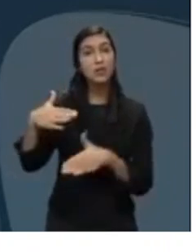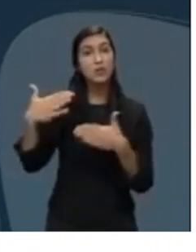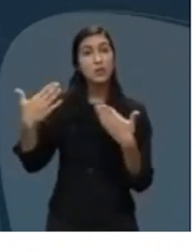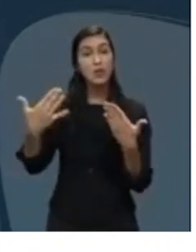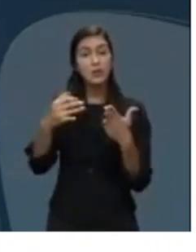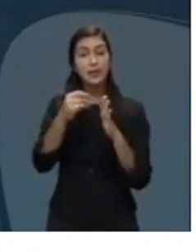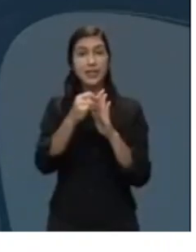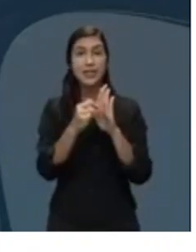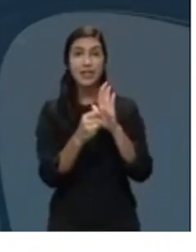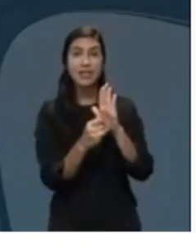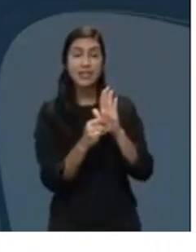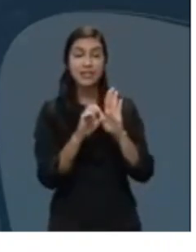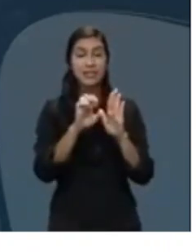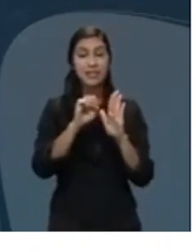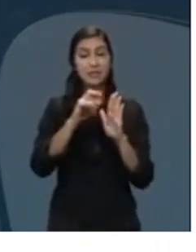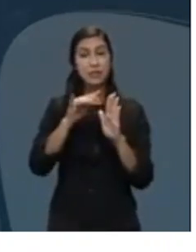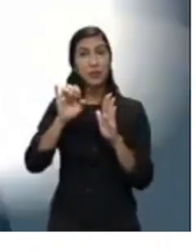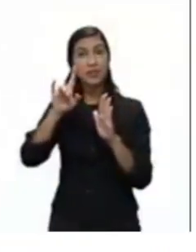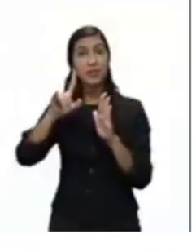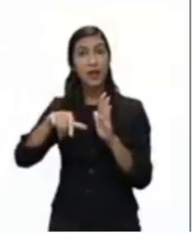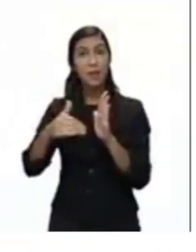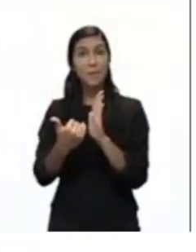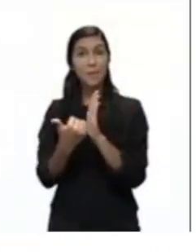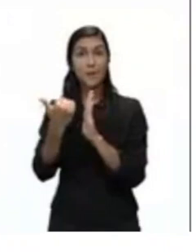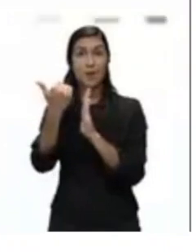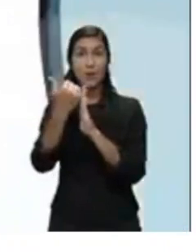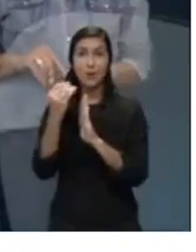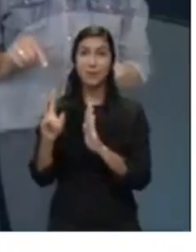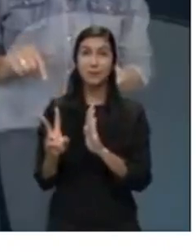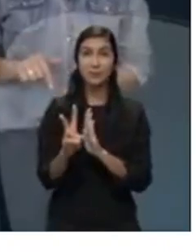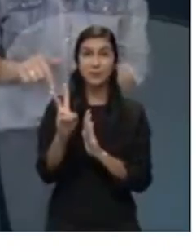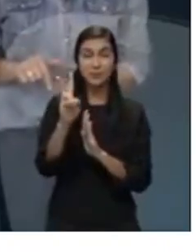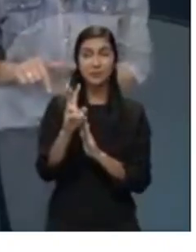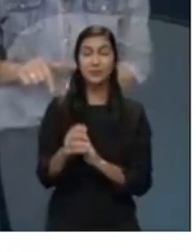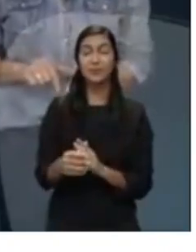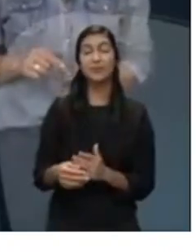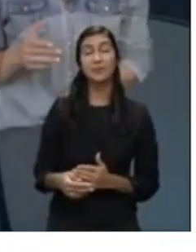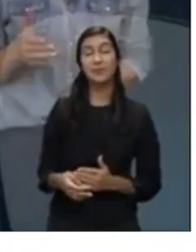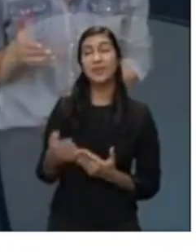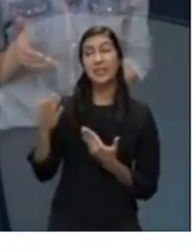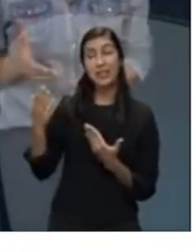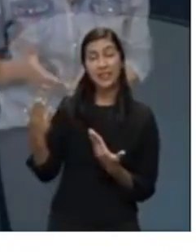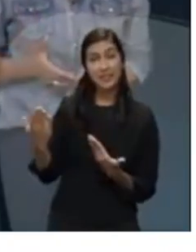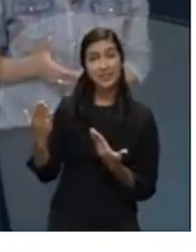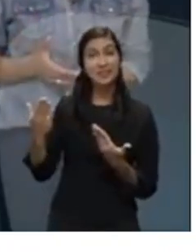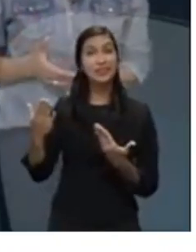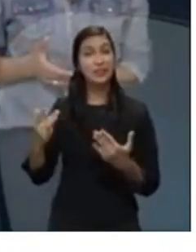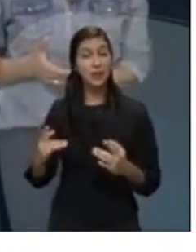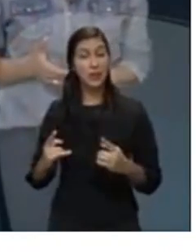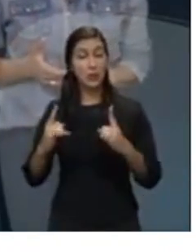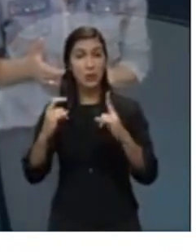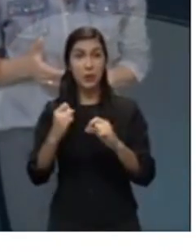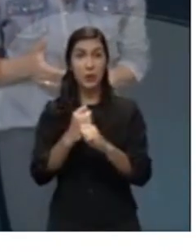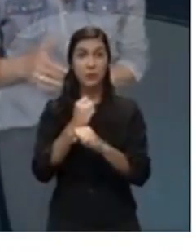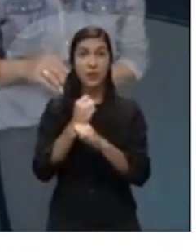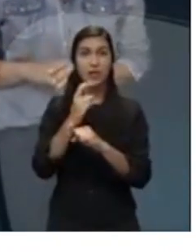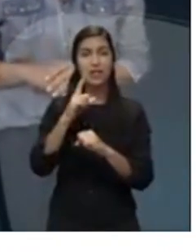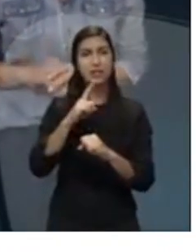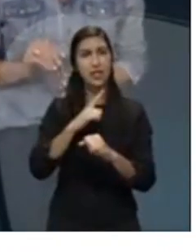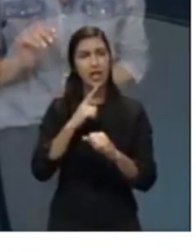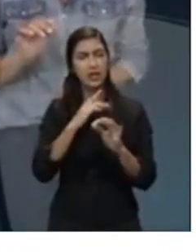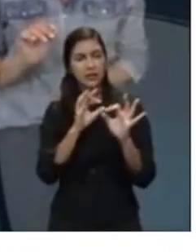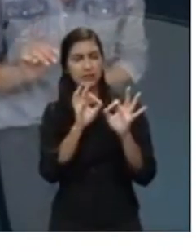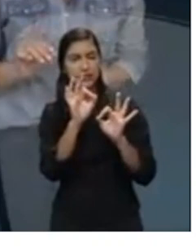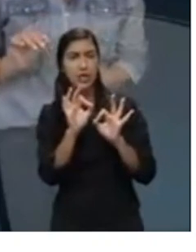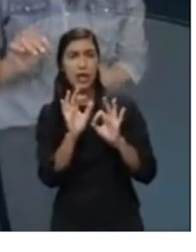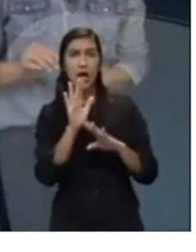de esbeltez é maior que o valor crítico. Aqui na obra, a verificação do índice de esbeltez